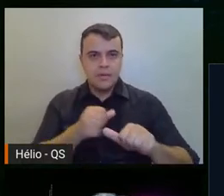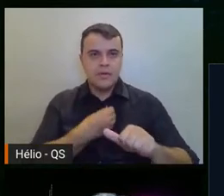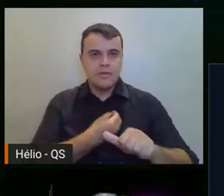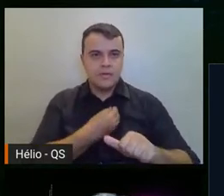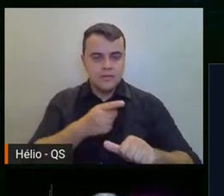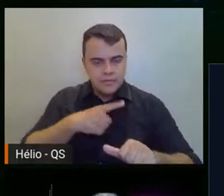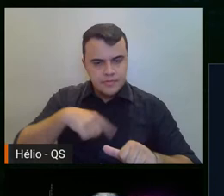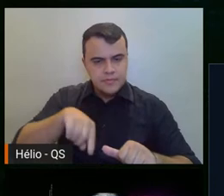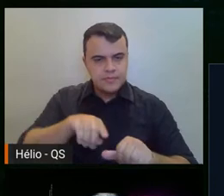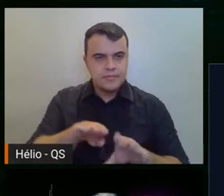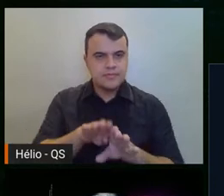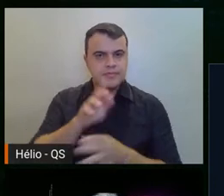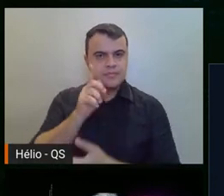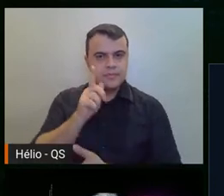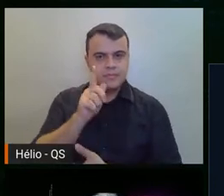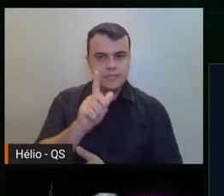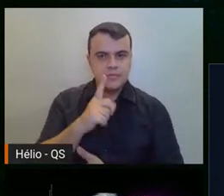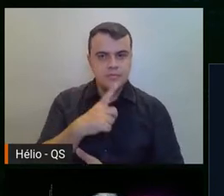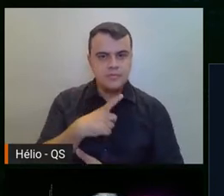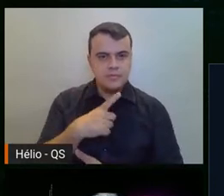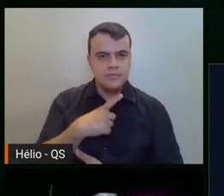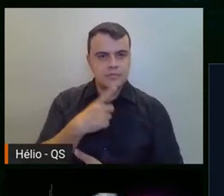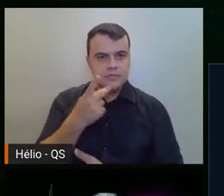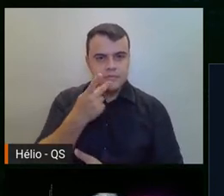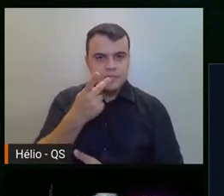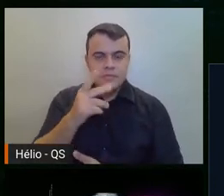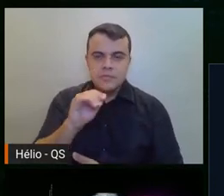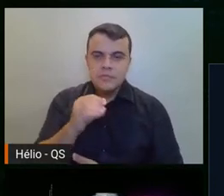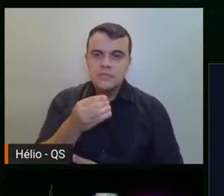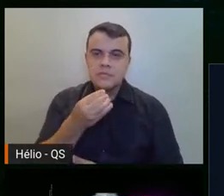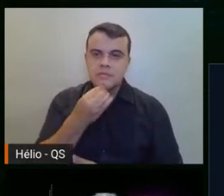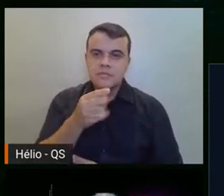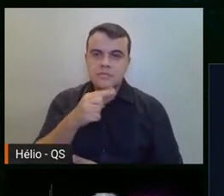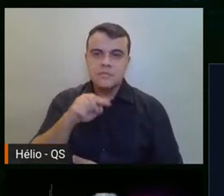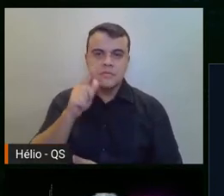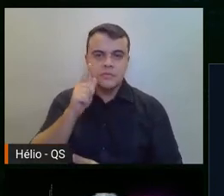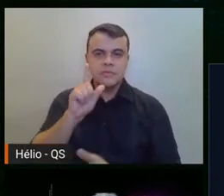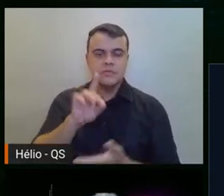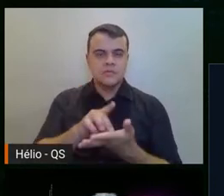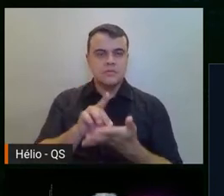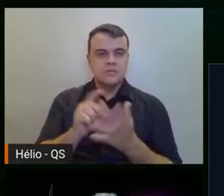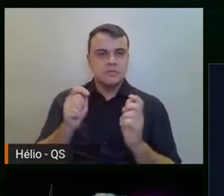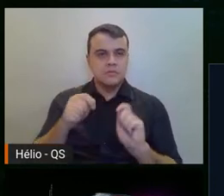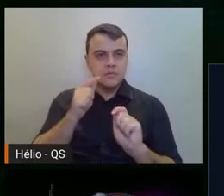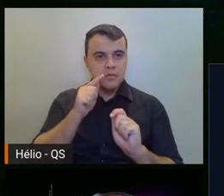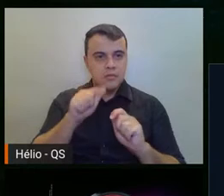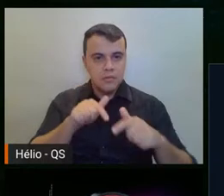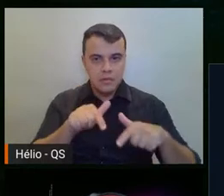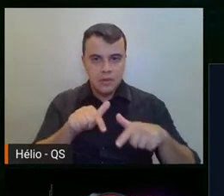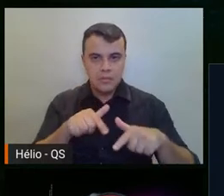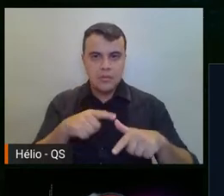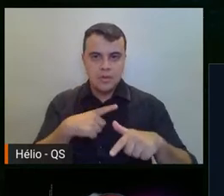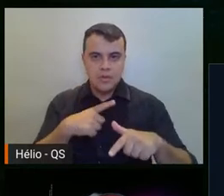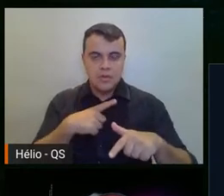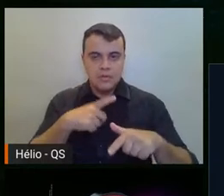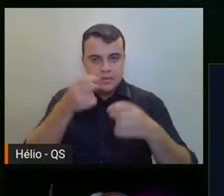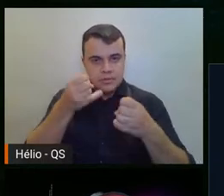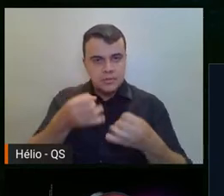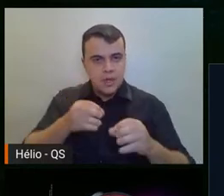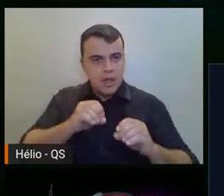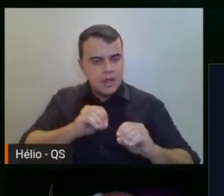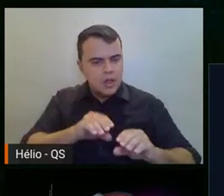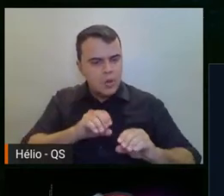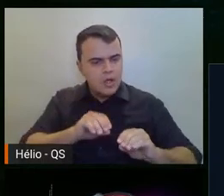de vocês e conseguir trazer oportunidades para que vocês consigam se posicionar no mercado de trabalho aqui a gente trabalha com educação